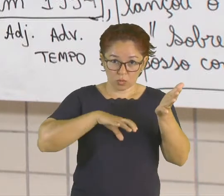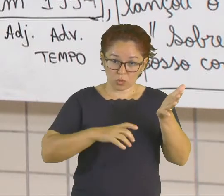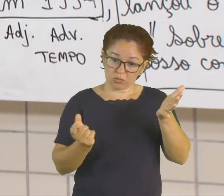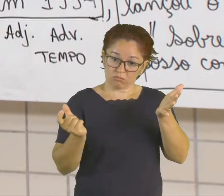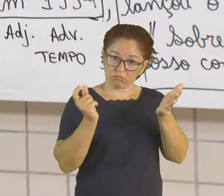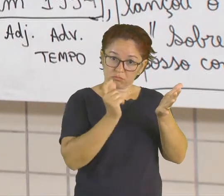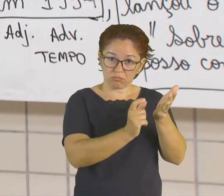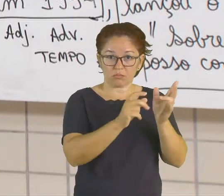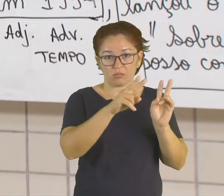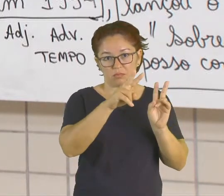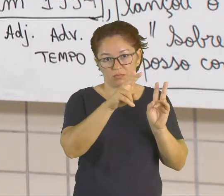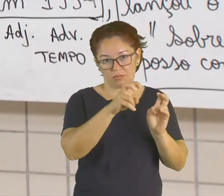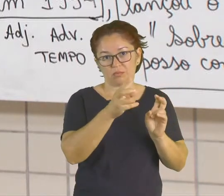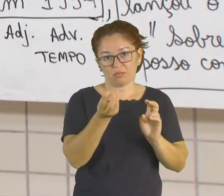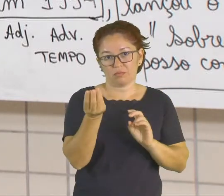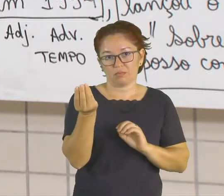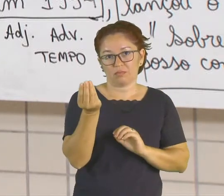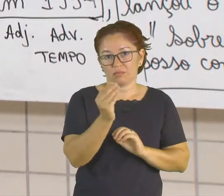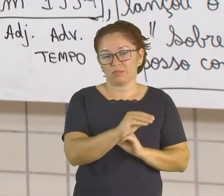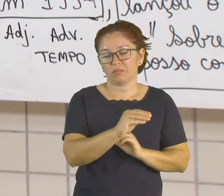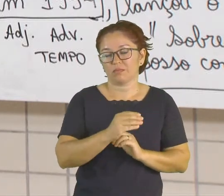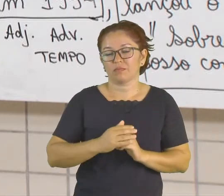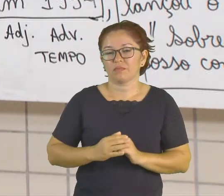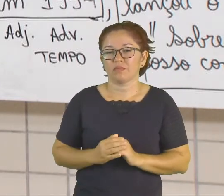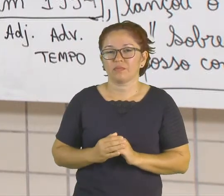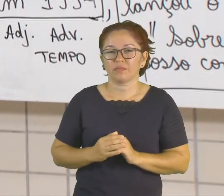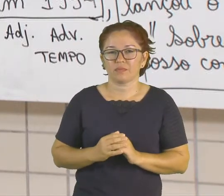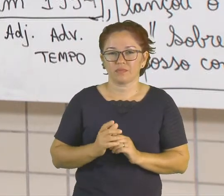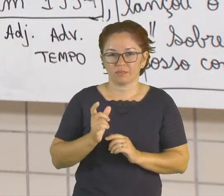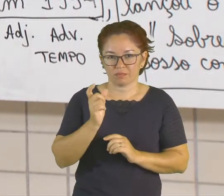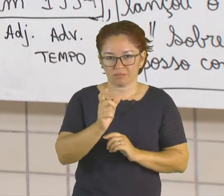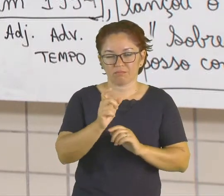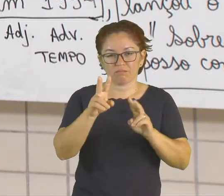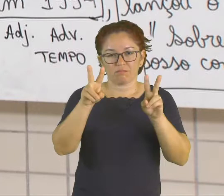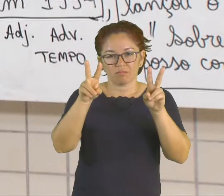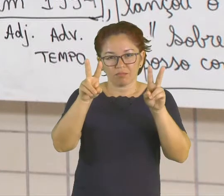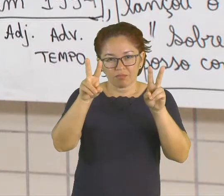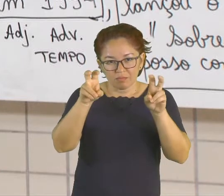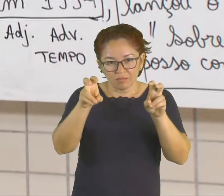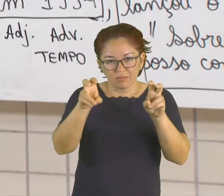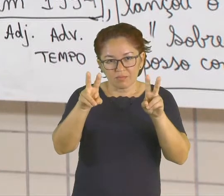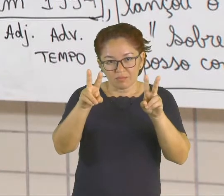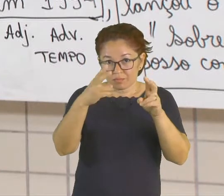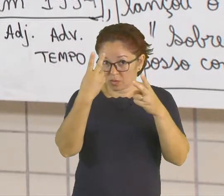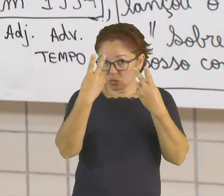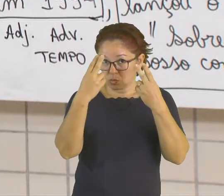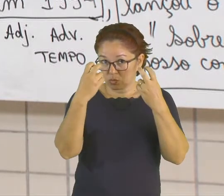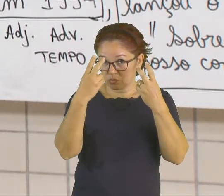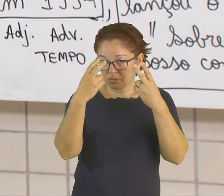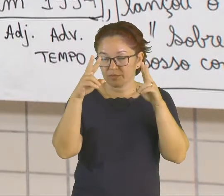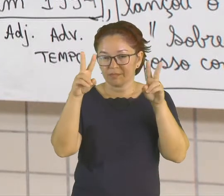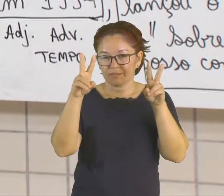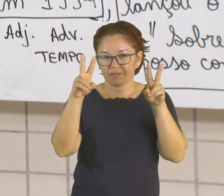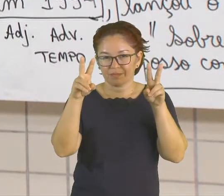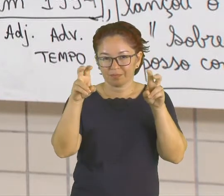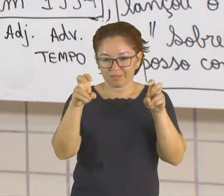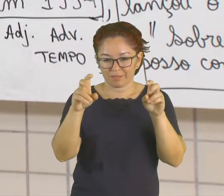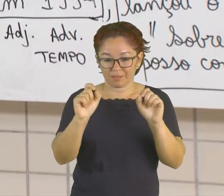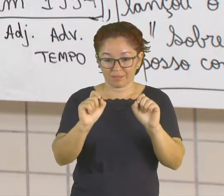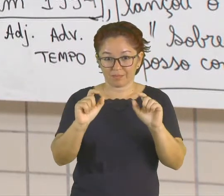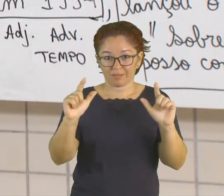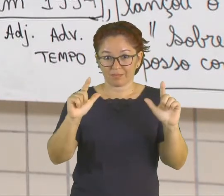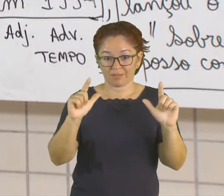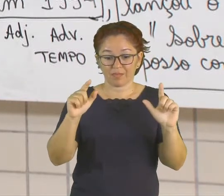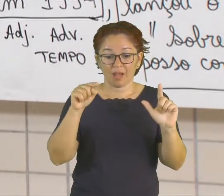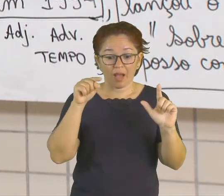alguma citação, você coloca ela entre aspas, né, as aspas duplas, para destacar que é o